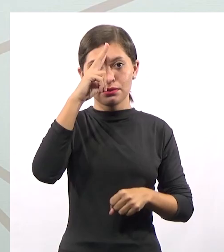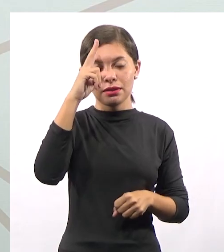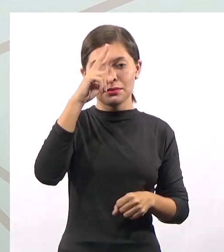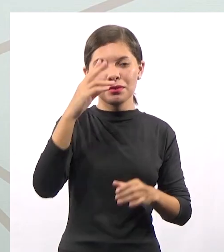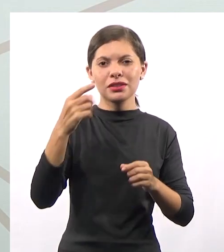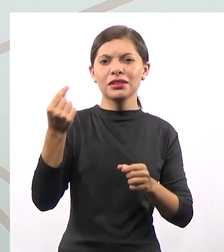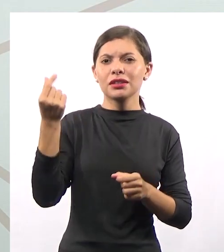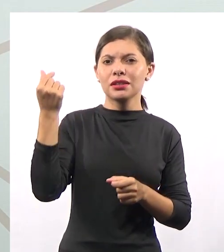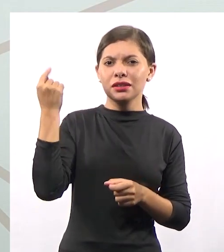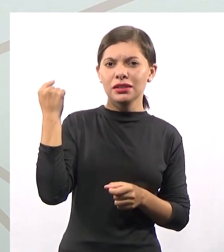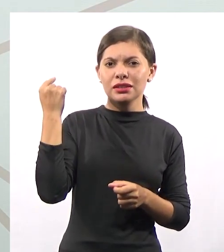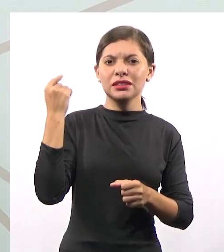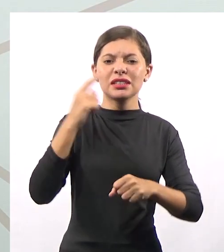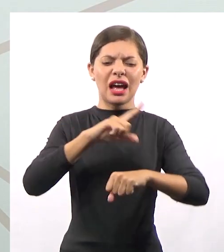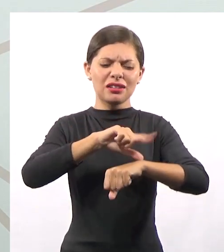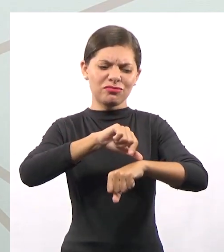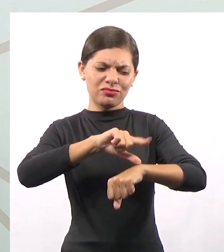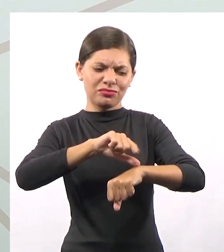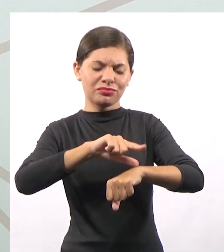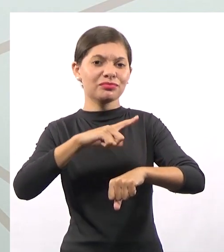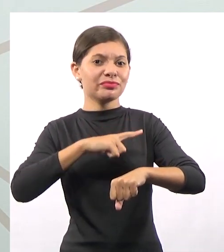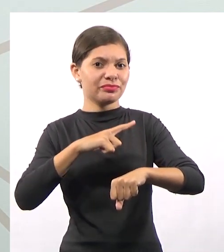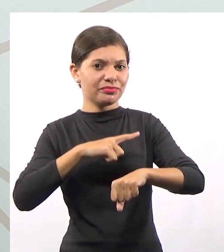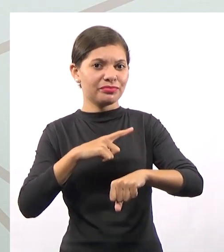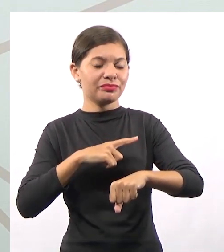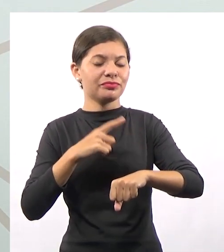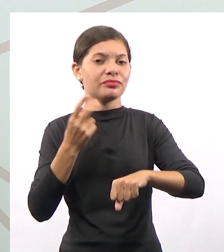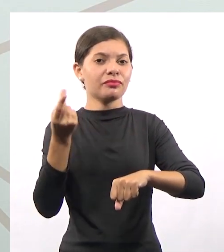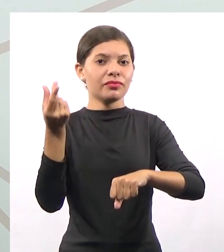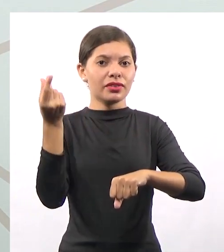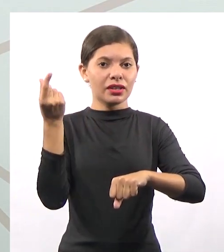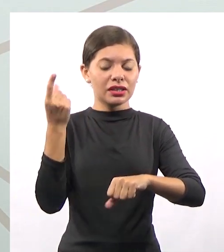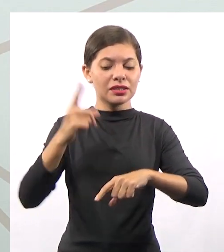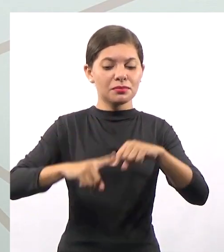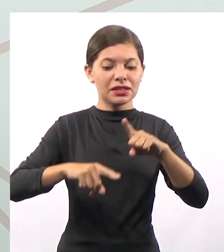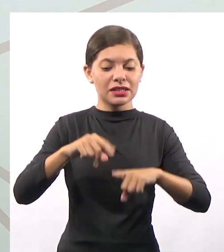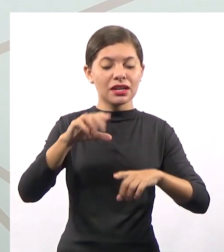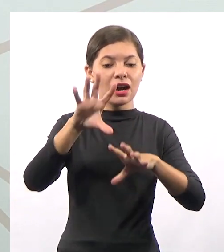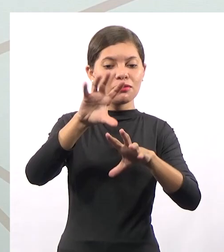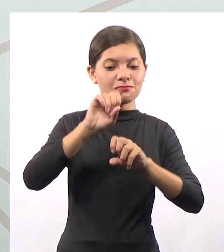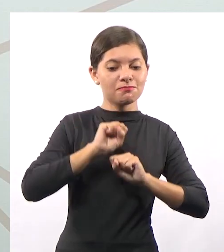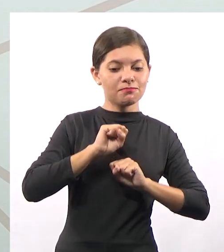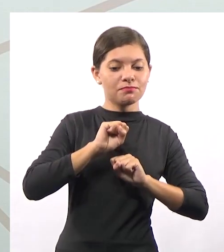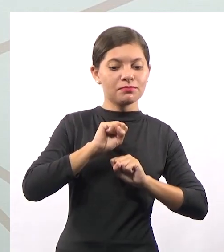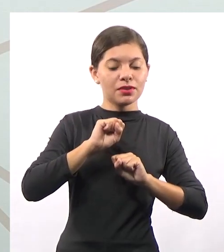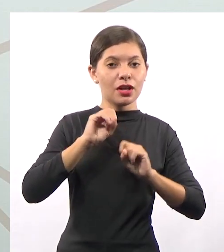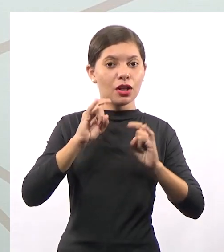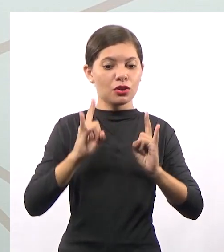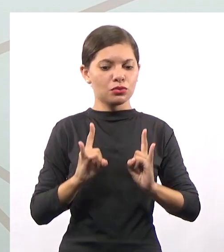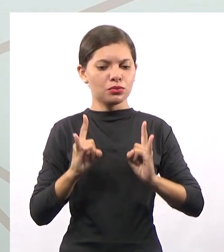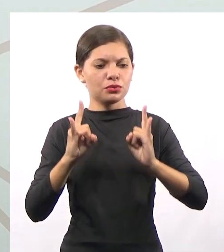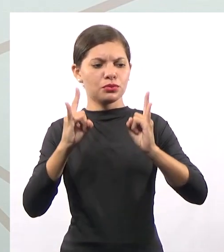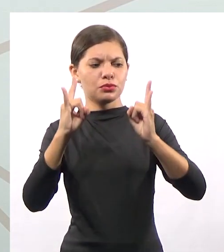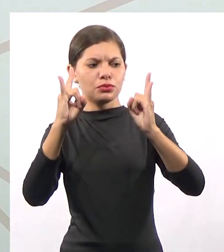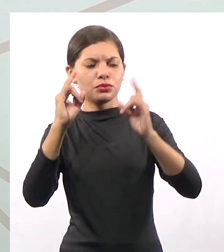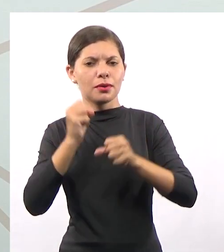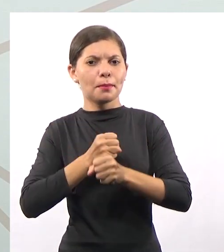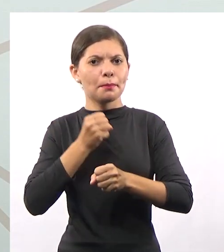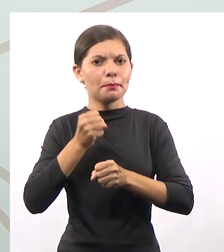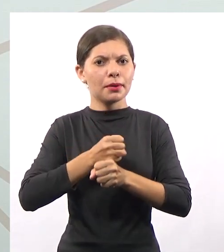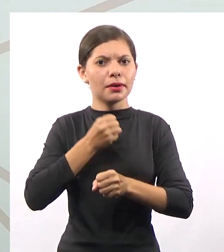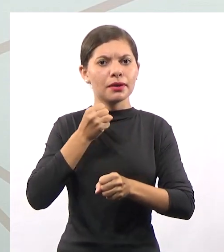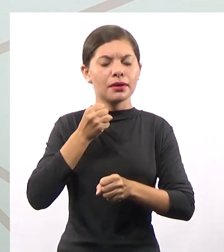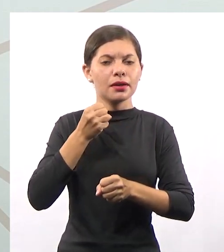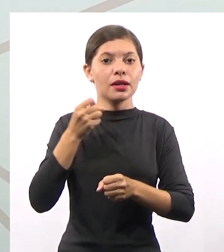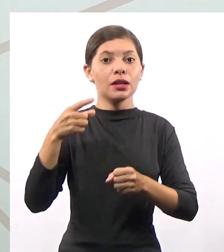sofrendo constantes atrasos no pagamento de professores, na aquisição de materiais, na reforma dos